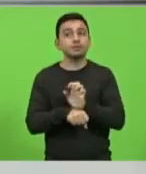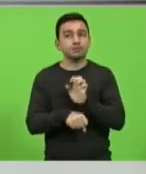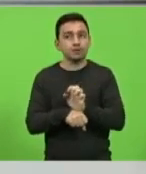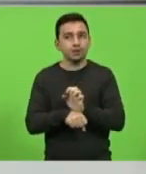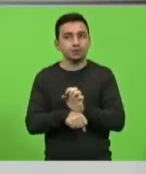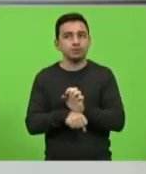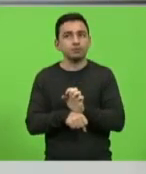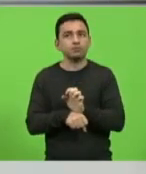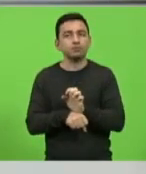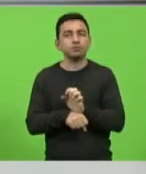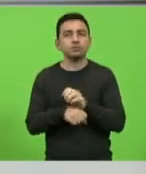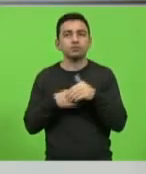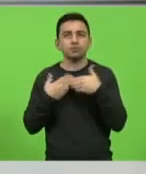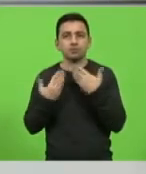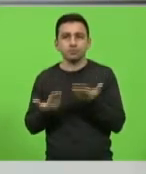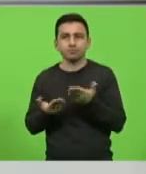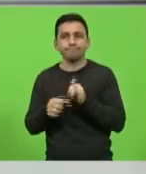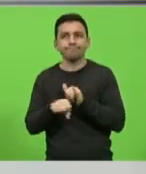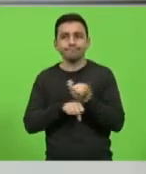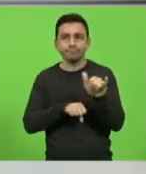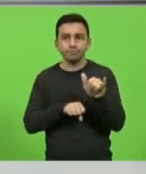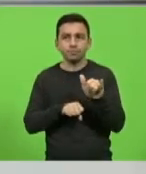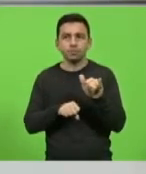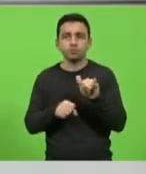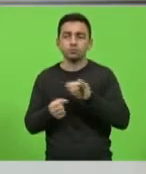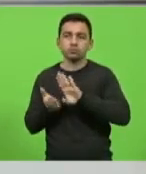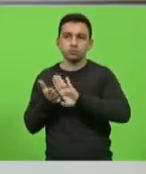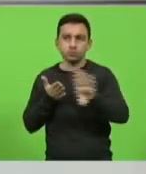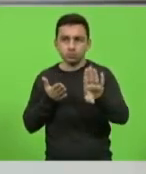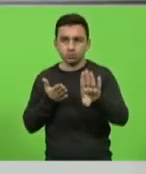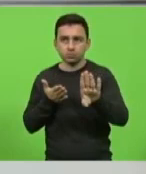traiu, despojando-o do cargo.